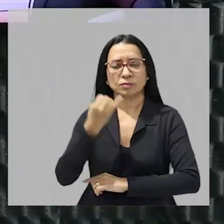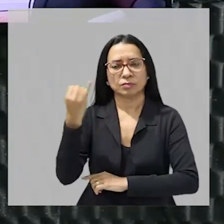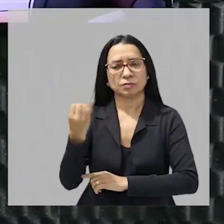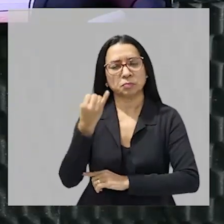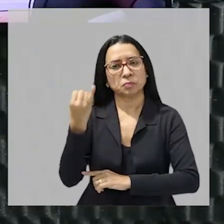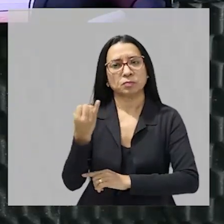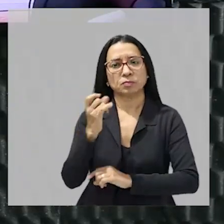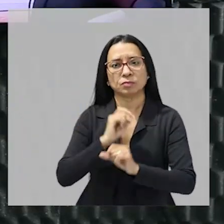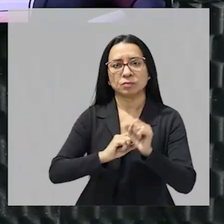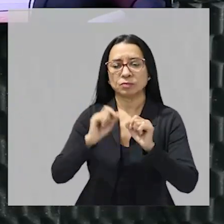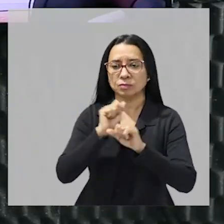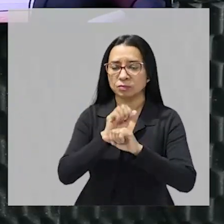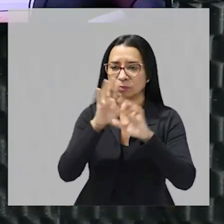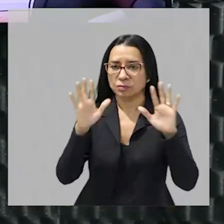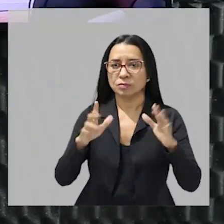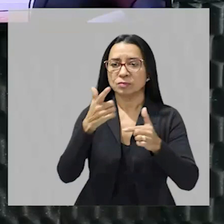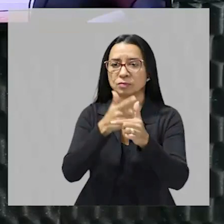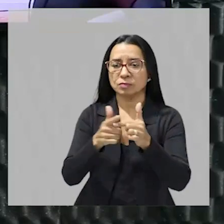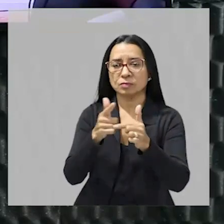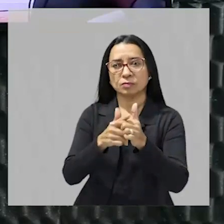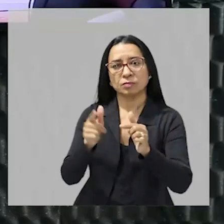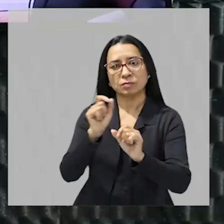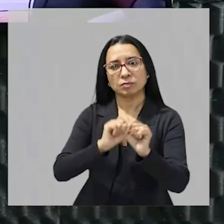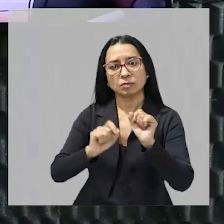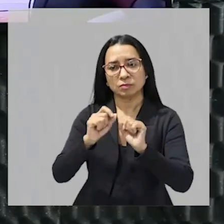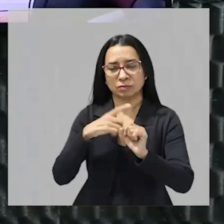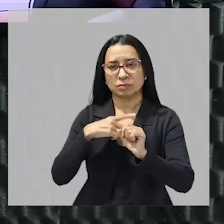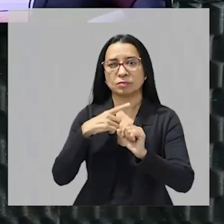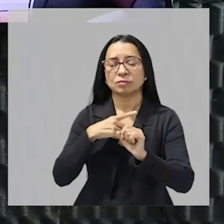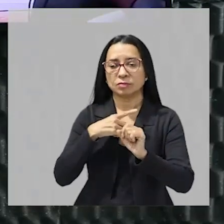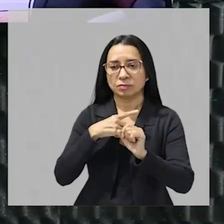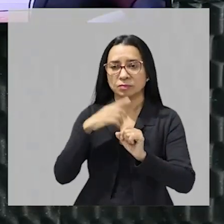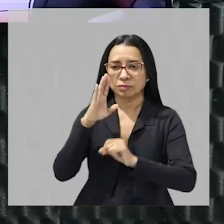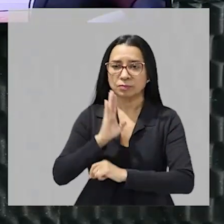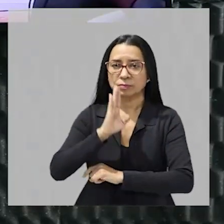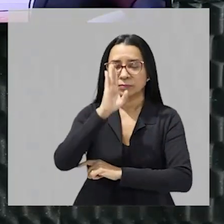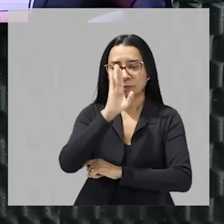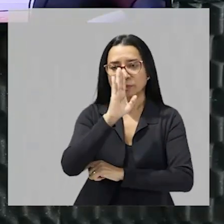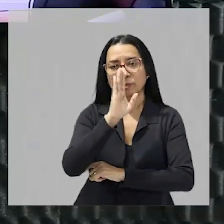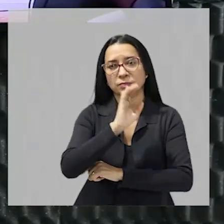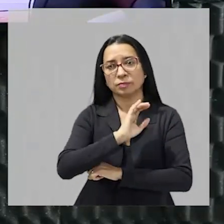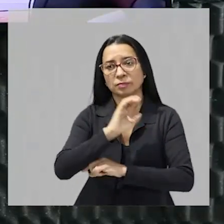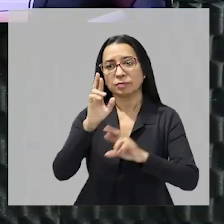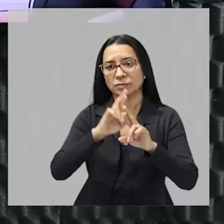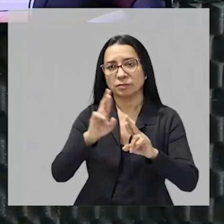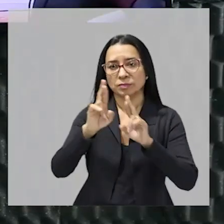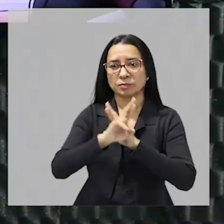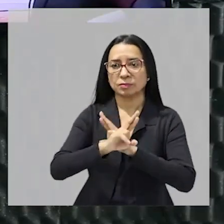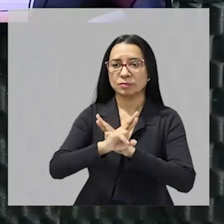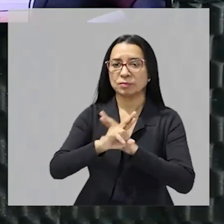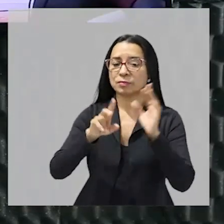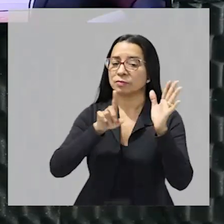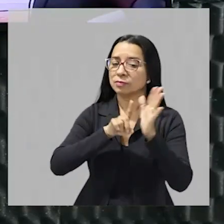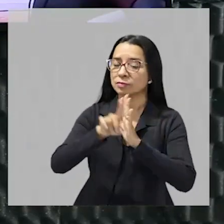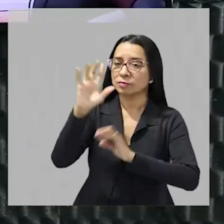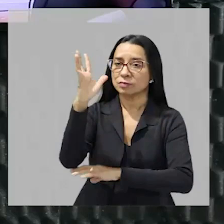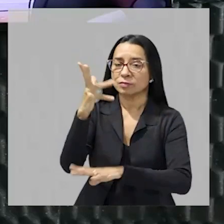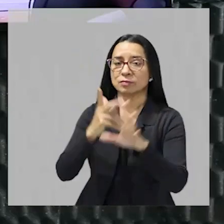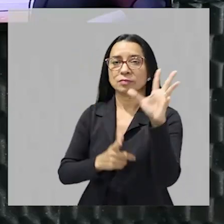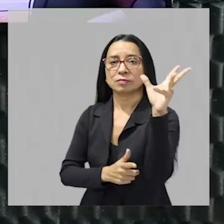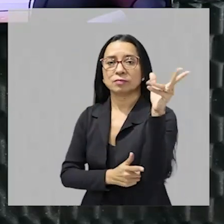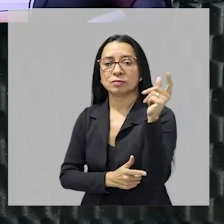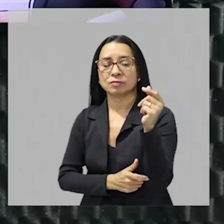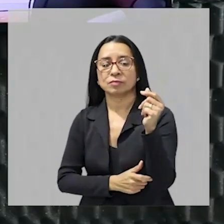não renováveis e, claro, as problemáticas envolvendo a elas, né? Principalmente acerca das questões ambientais. Tu precisa estar atento a